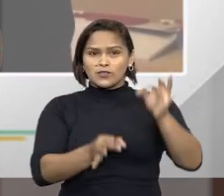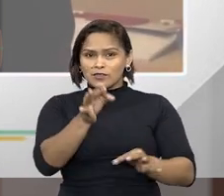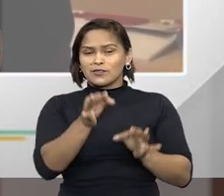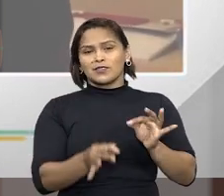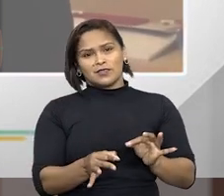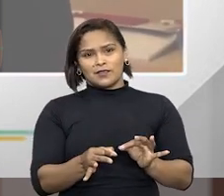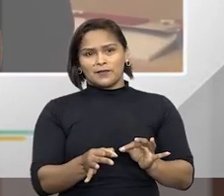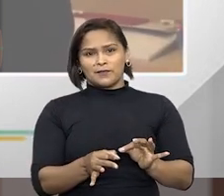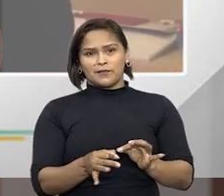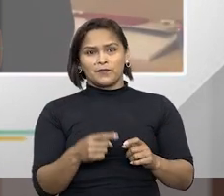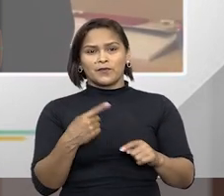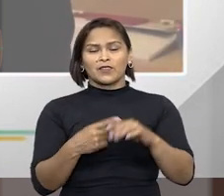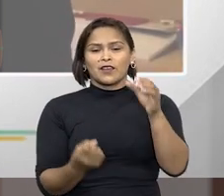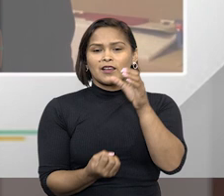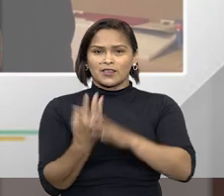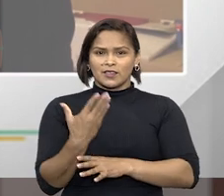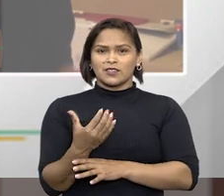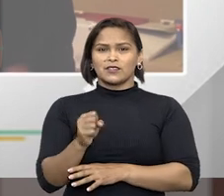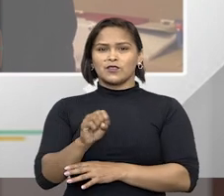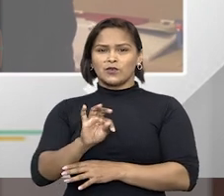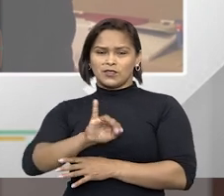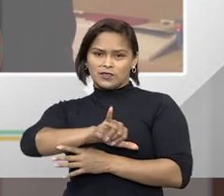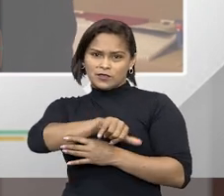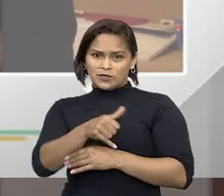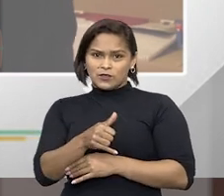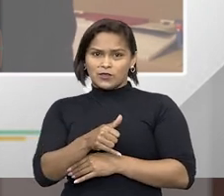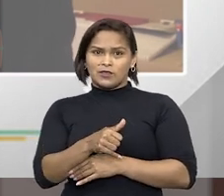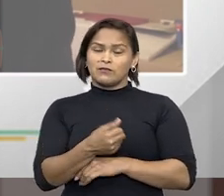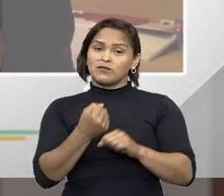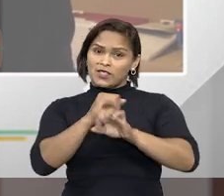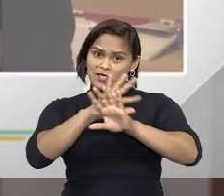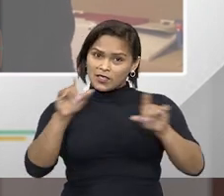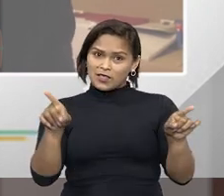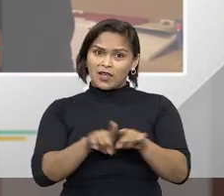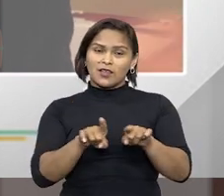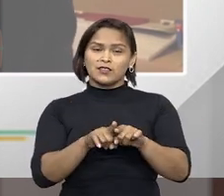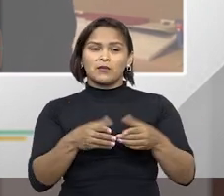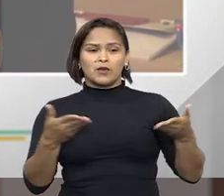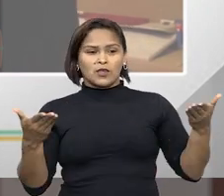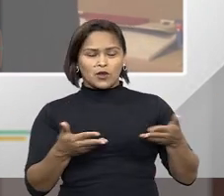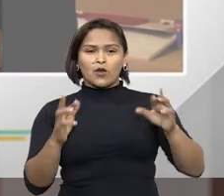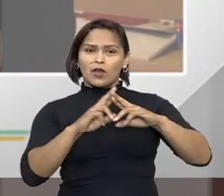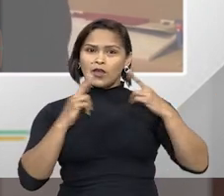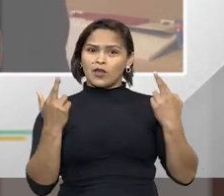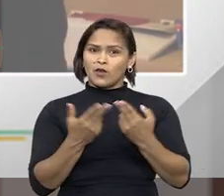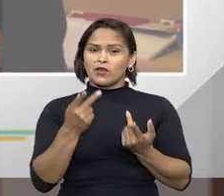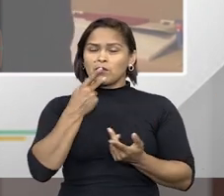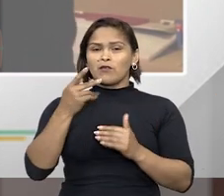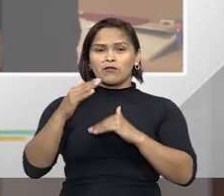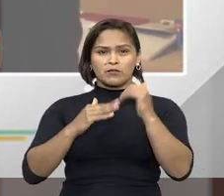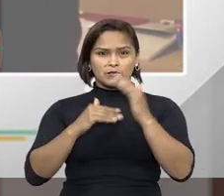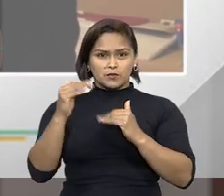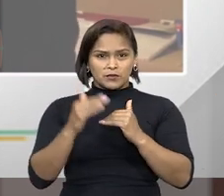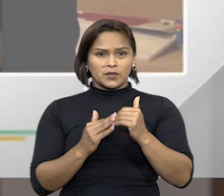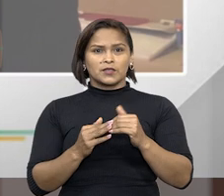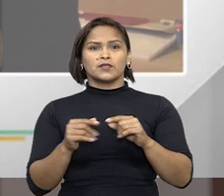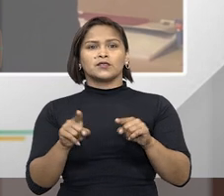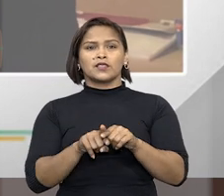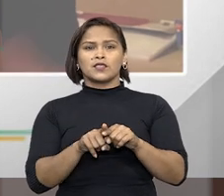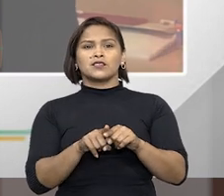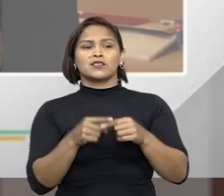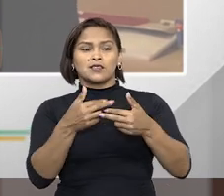a criação do Superior Tribunal de Justiça. É claro que nós estamos aqui reunidos para falar de competências no plural